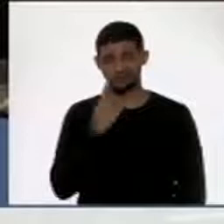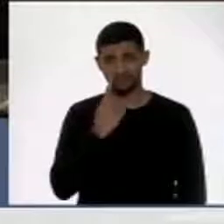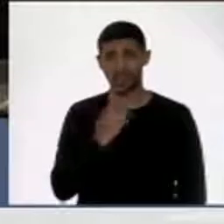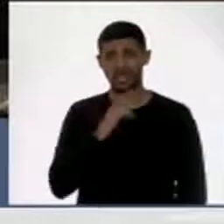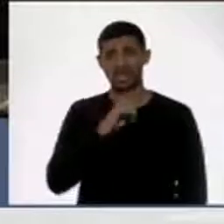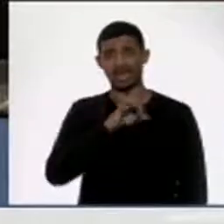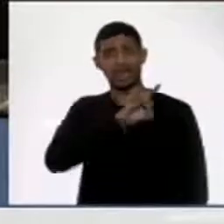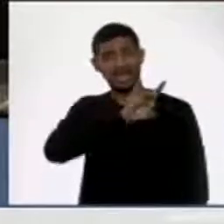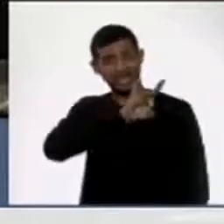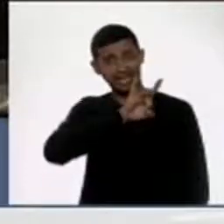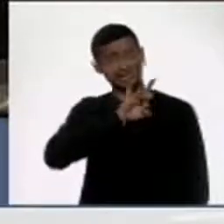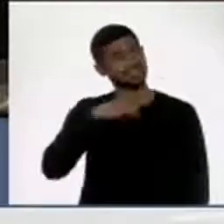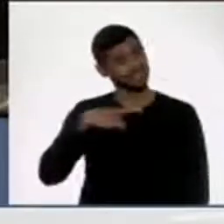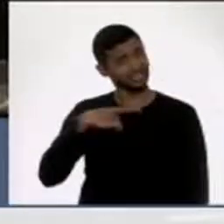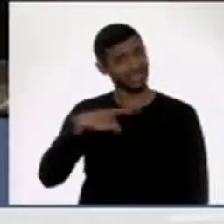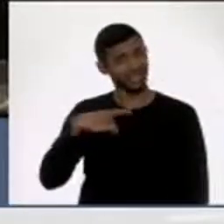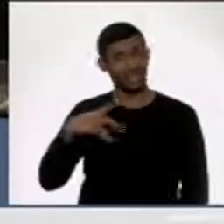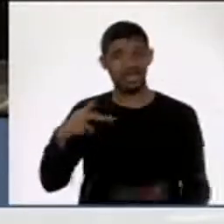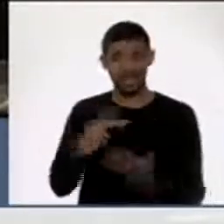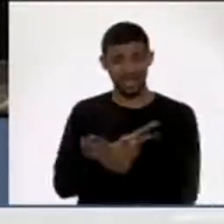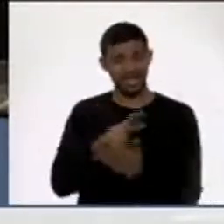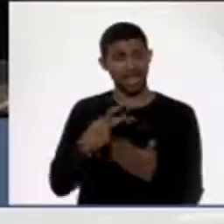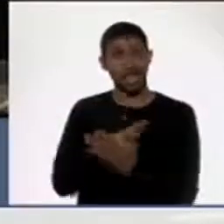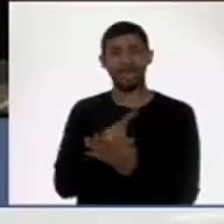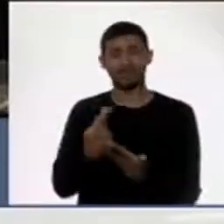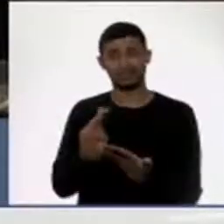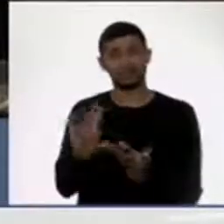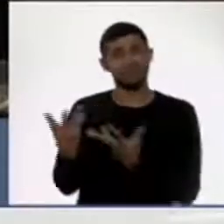está incorrendo muitos